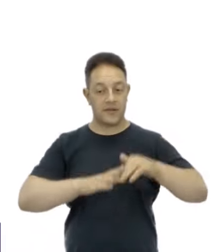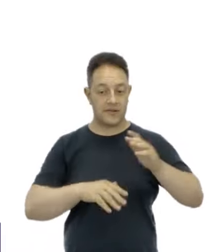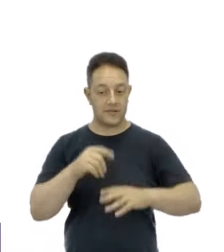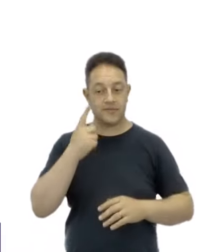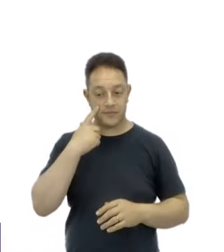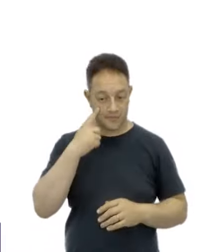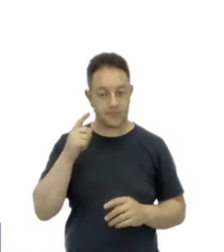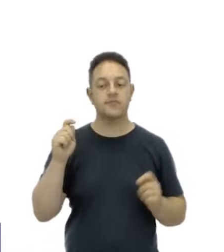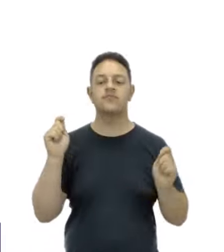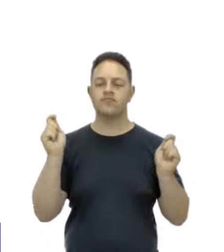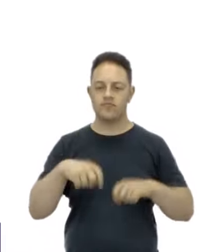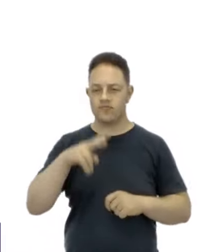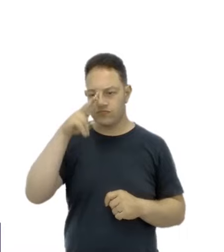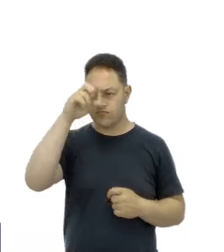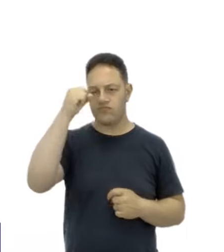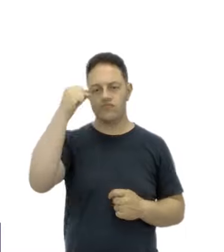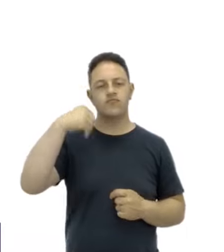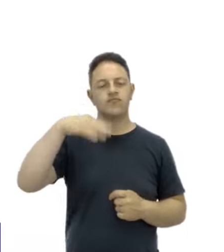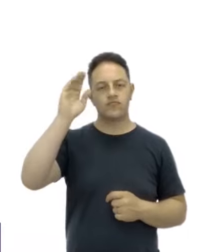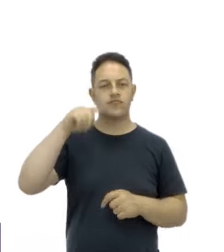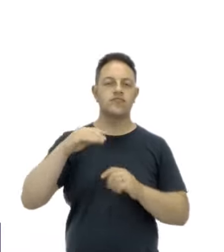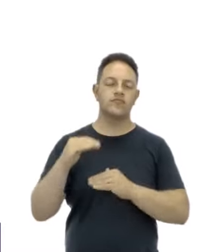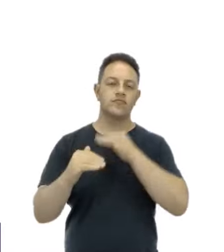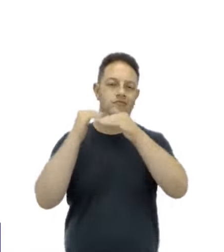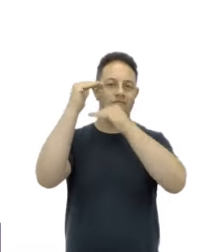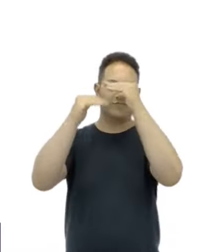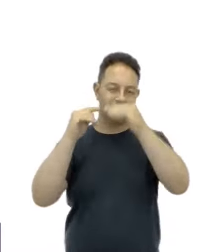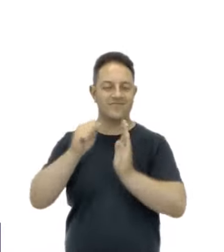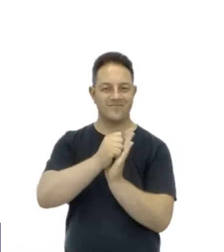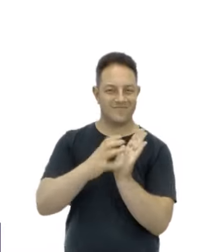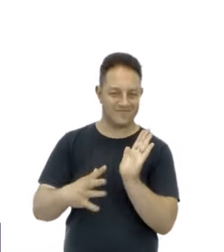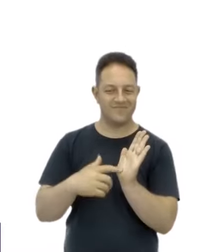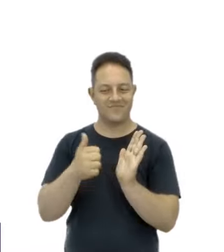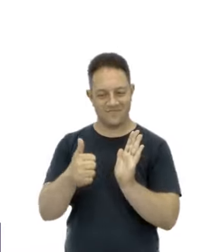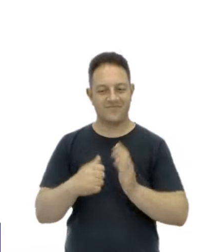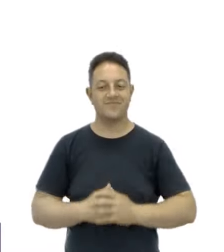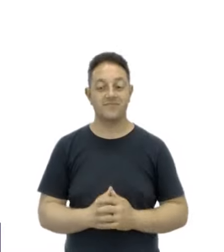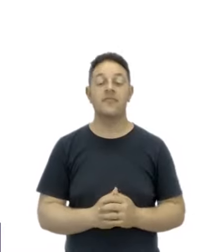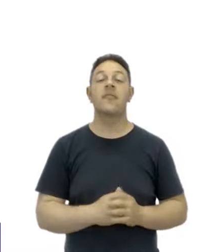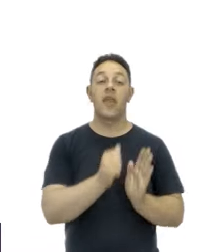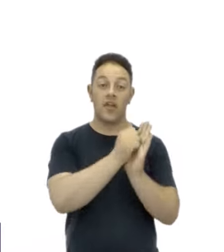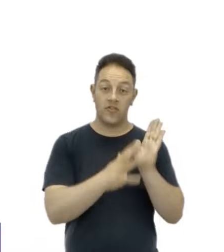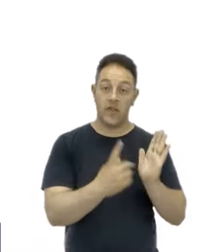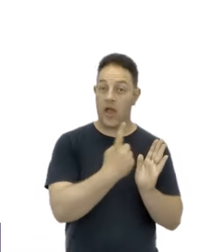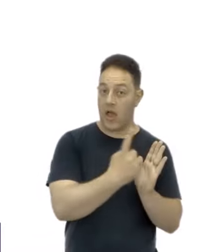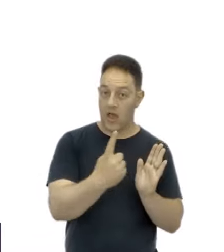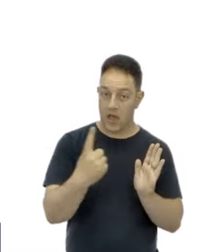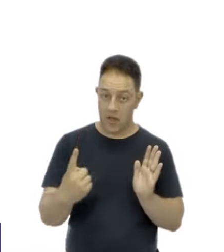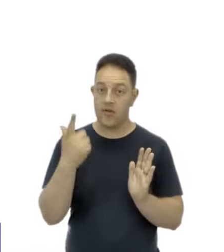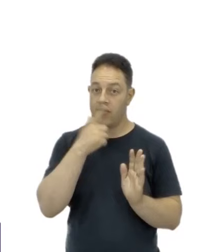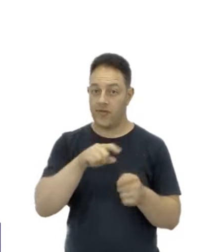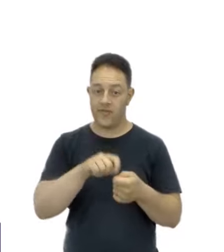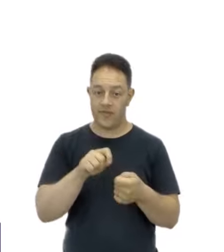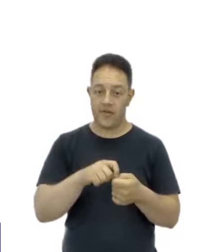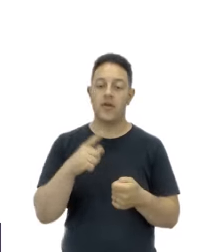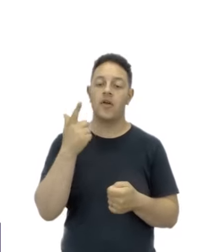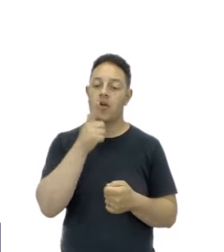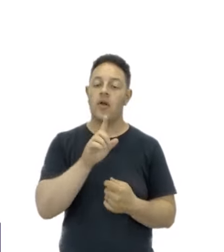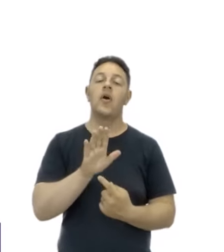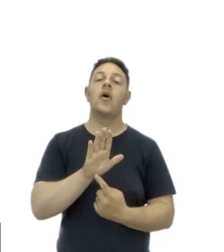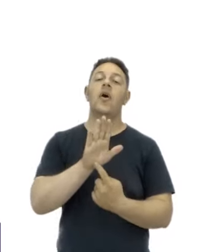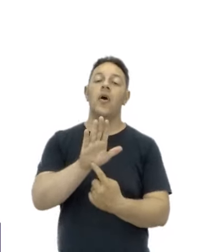que são potencializadas no desenvolvimento das atividades. Cada atividade realizada tem a